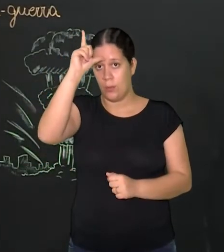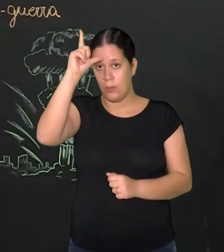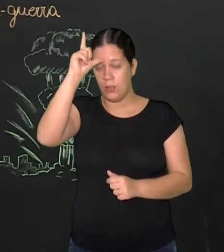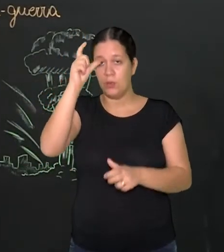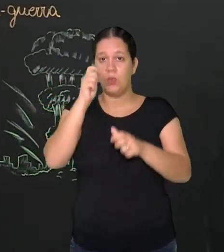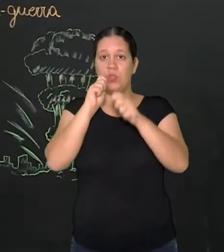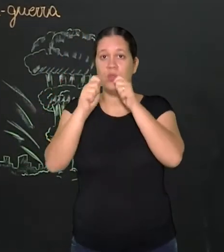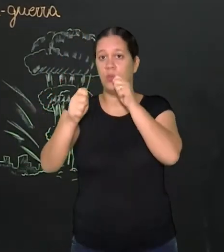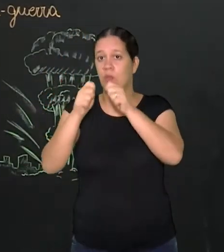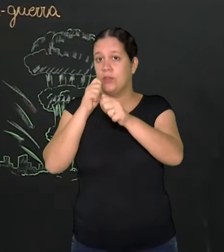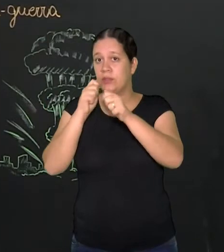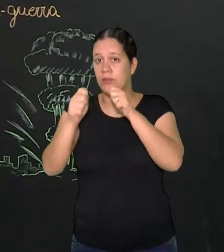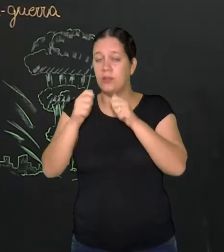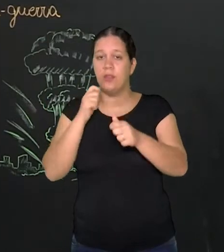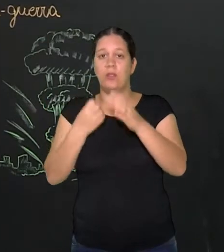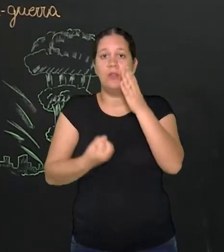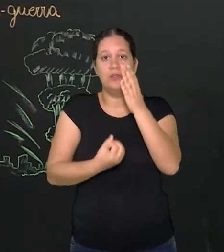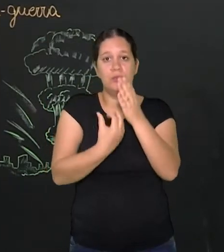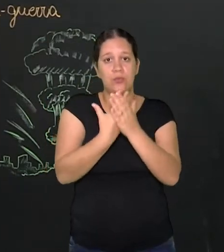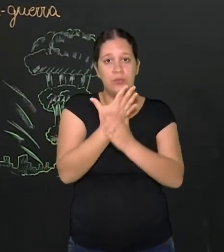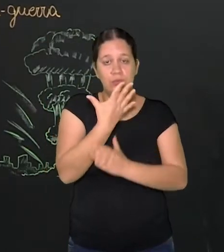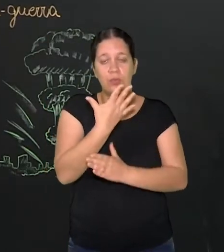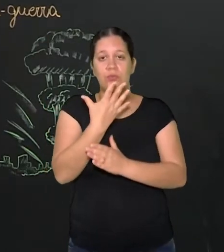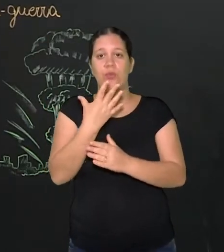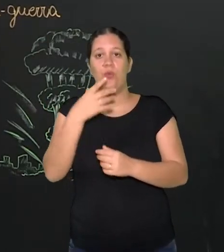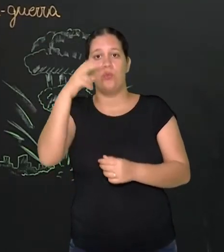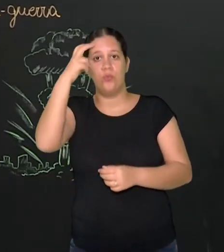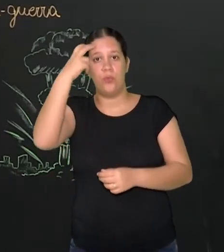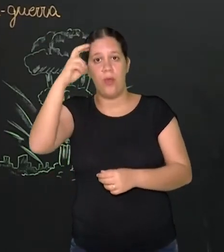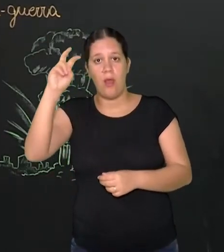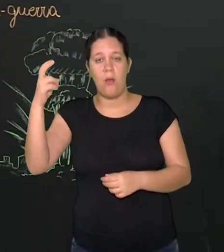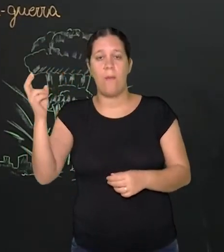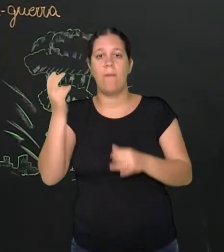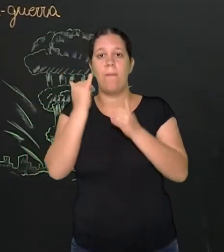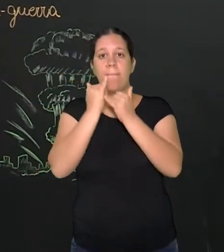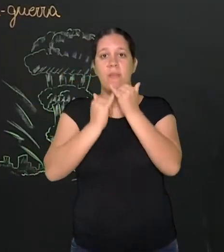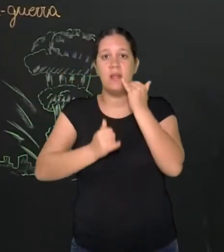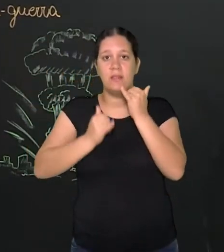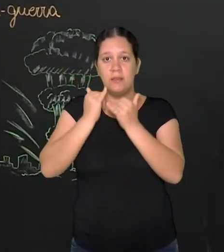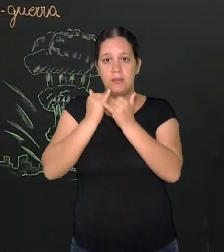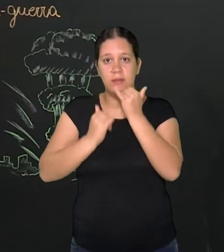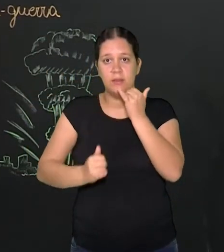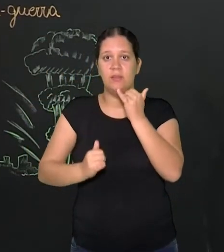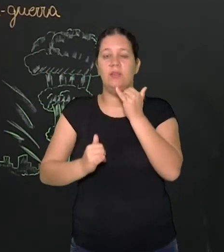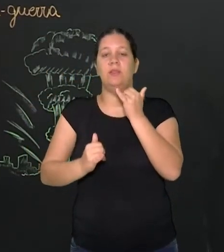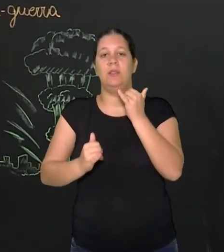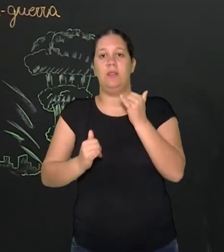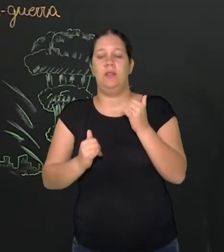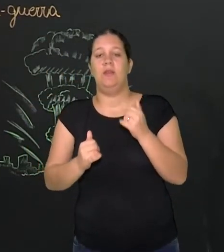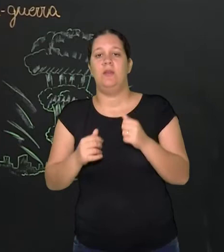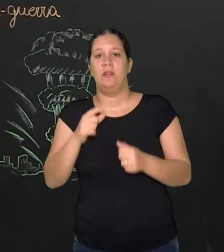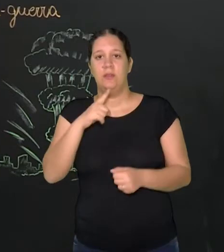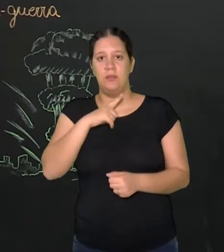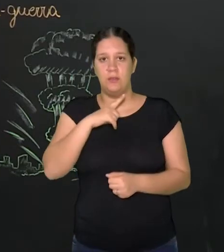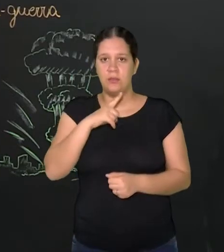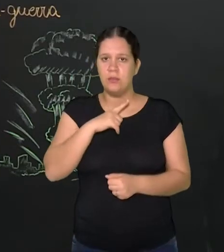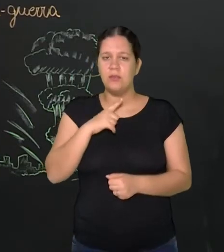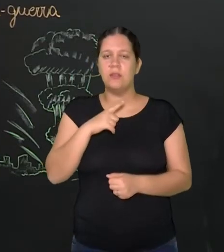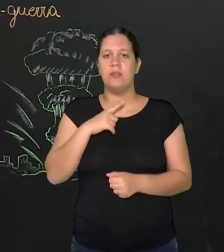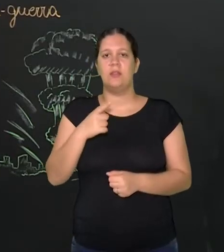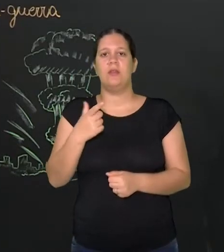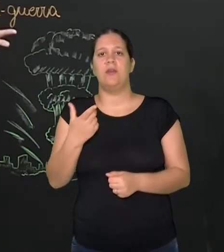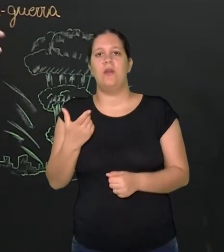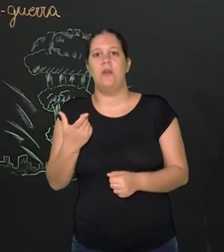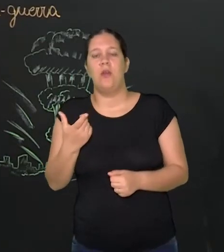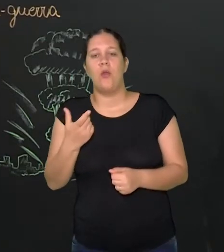O argumento era de que eles tinham uma origem cultural parecida. Naquela época isso estava na moda, o nacionalismo. Então, eles tinham uma